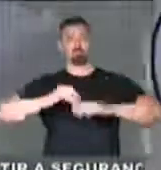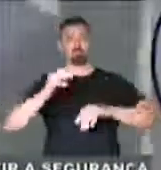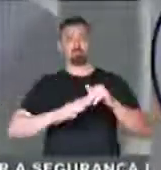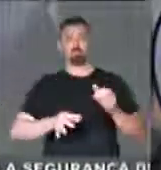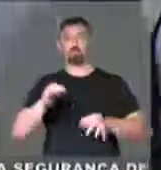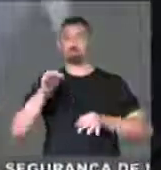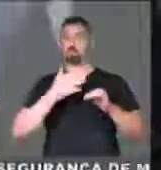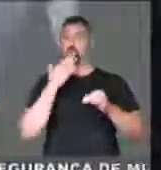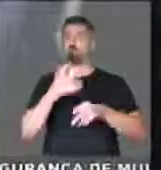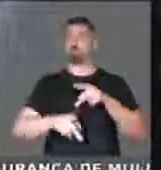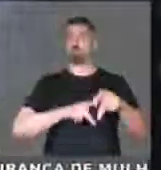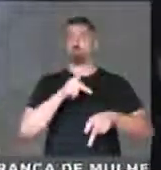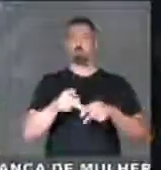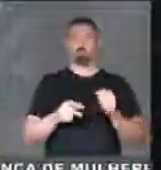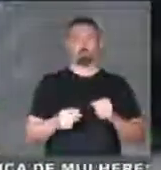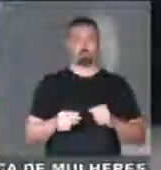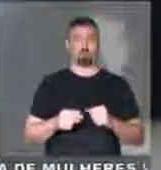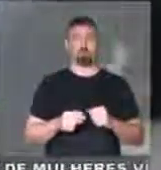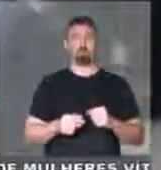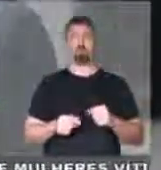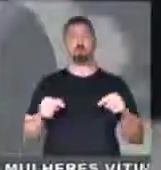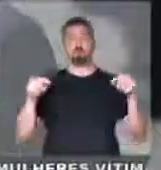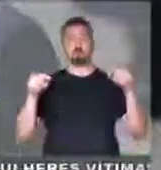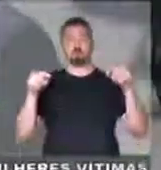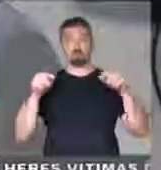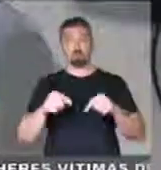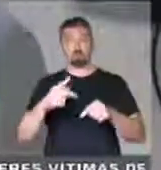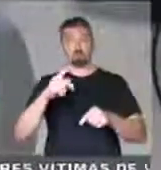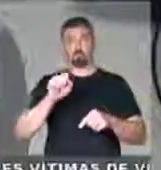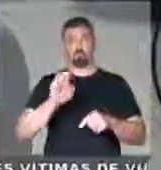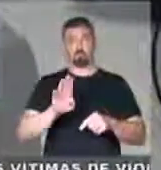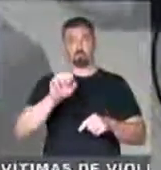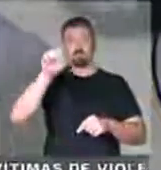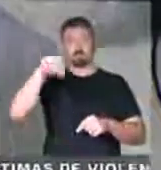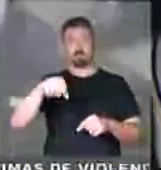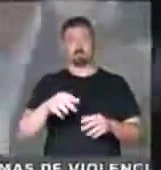eficiente e justo com os brasileiros. E nesta matéria, PSB vota sim.